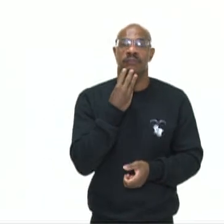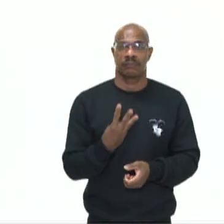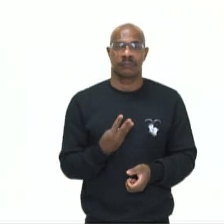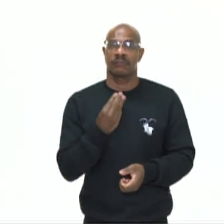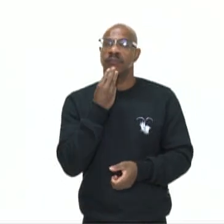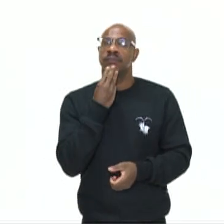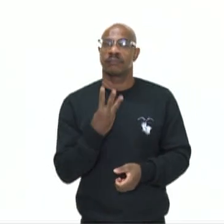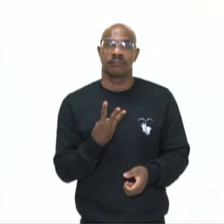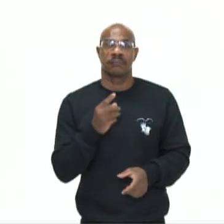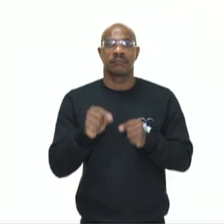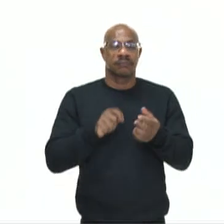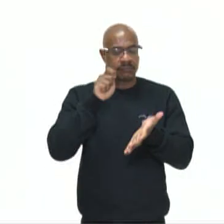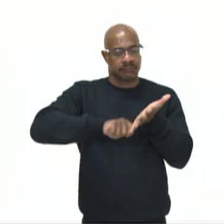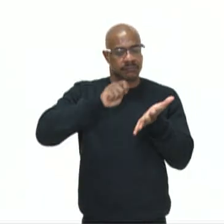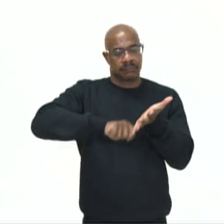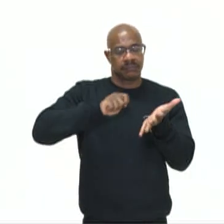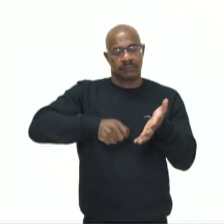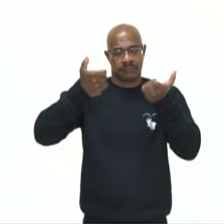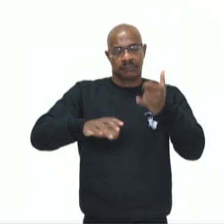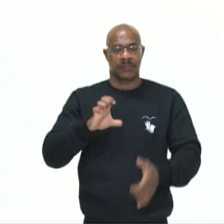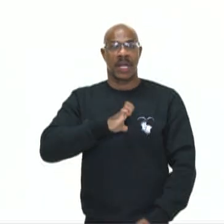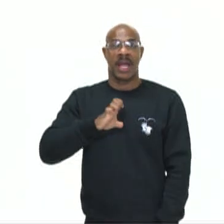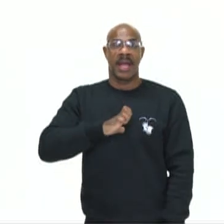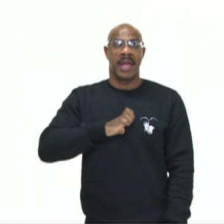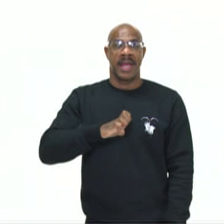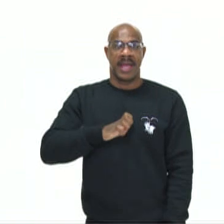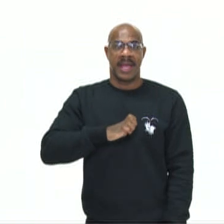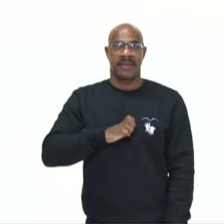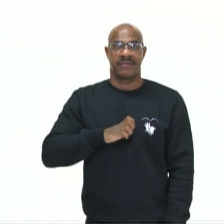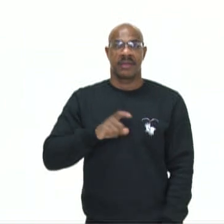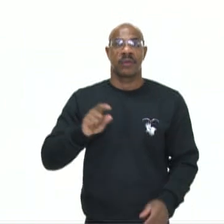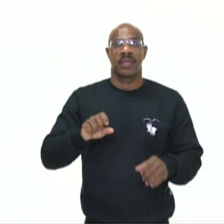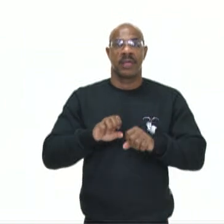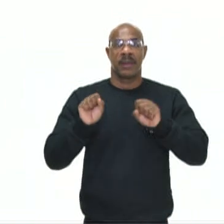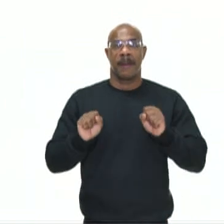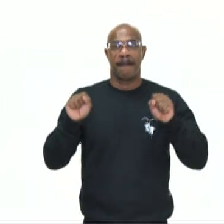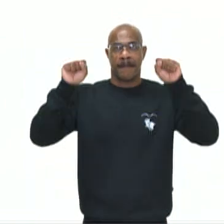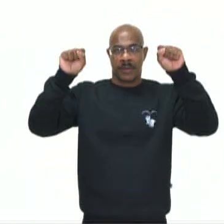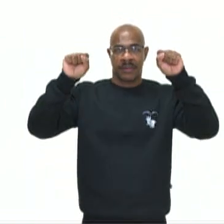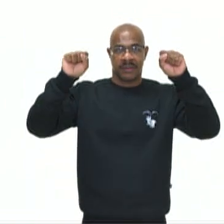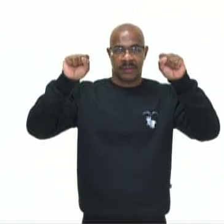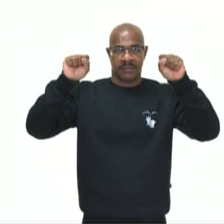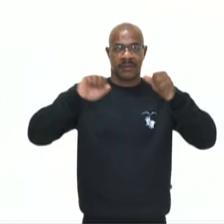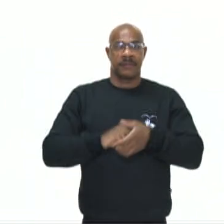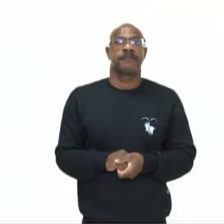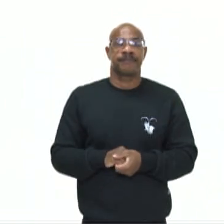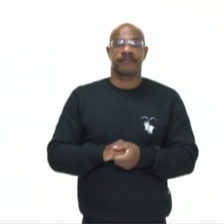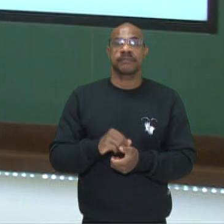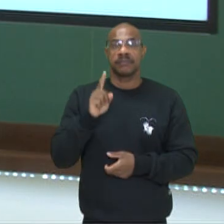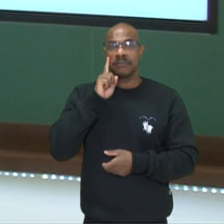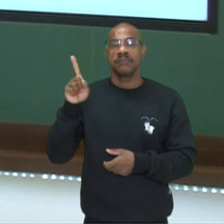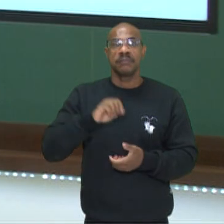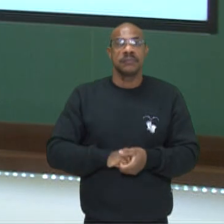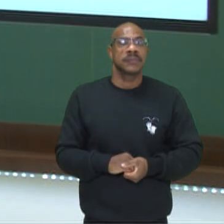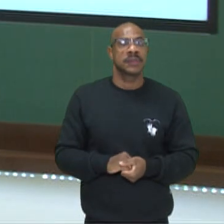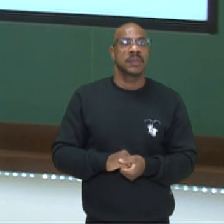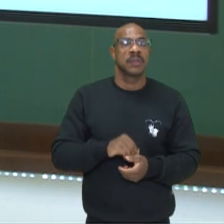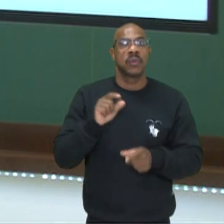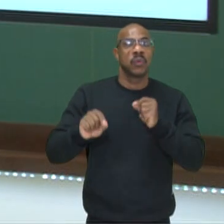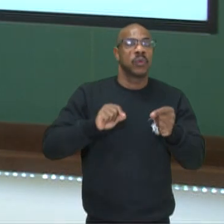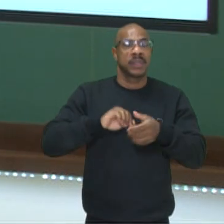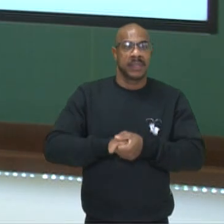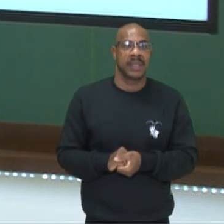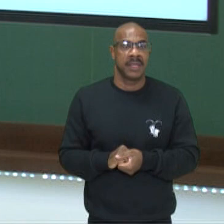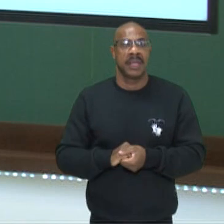vai escrever um livro chamado A Ética Protestante e o Espírito do Capitalismo, né? Então essa obra ela é conhecida dentro da